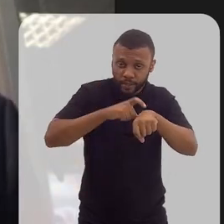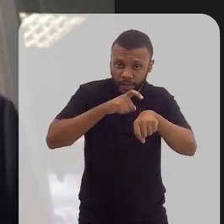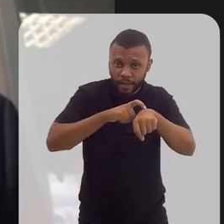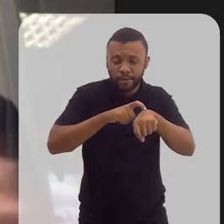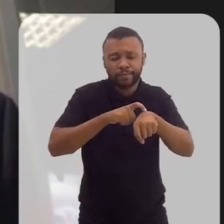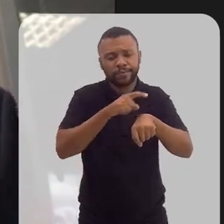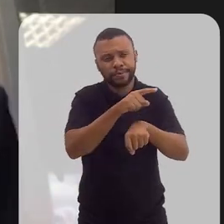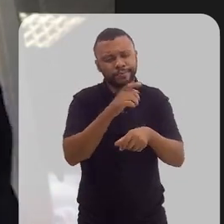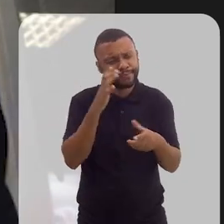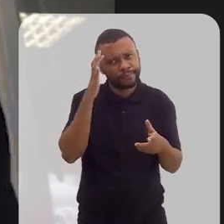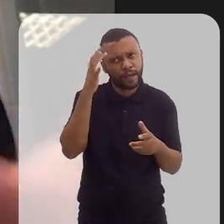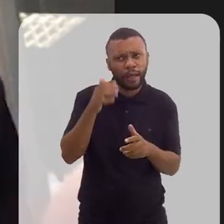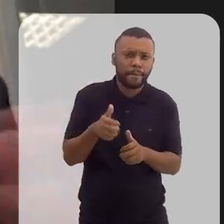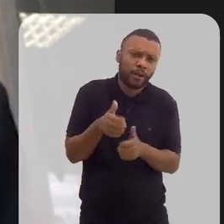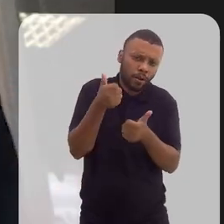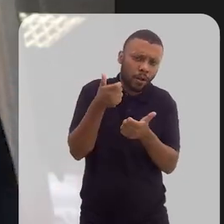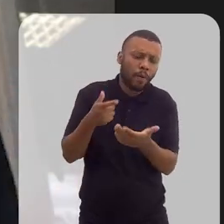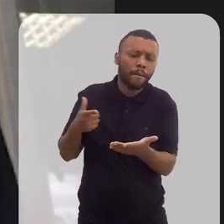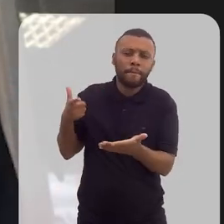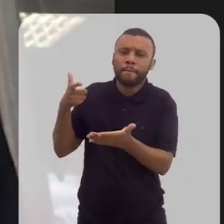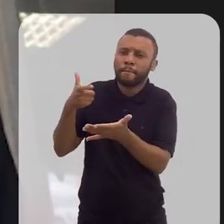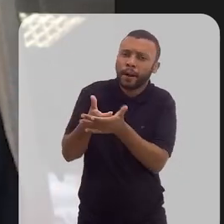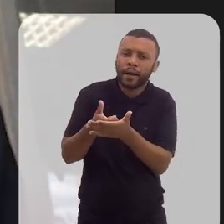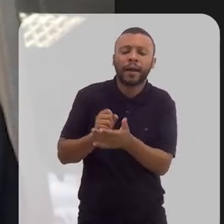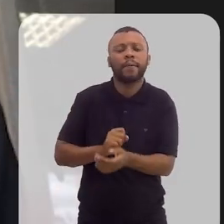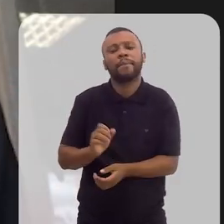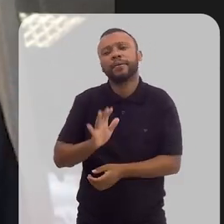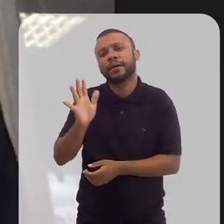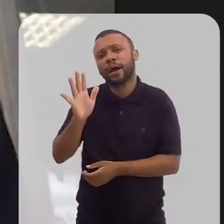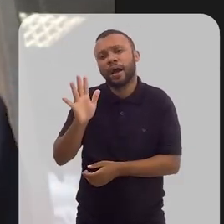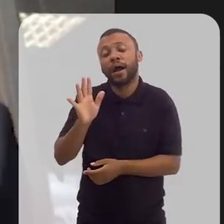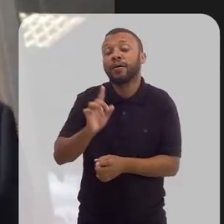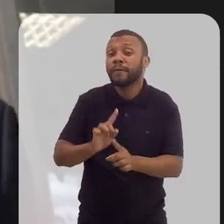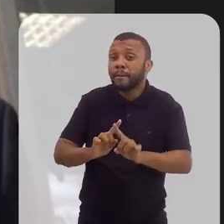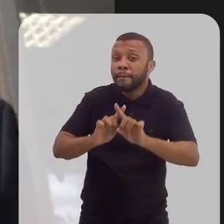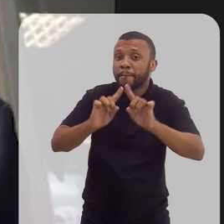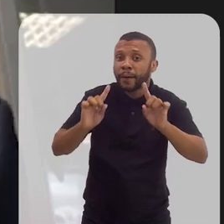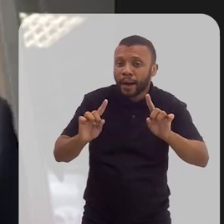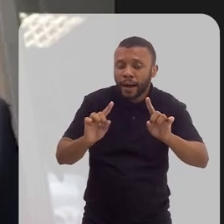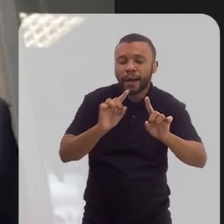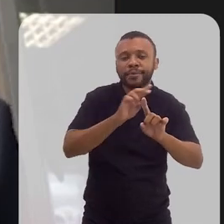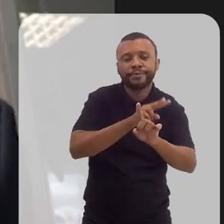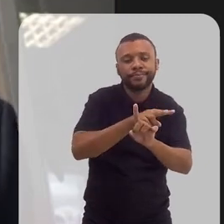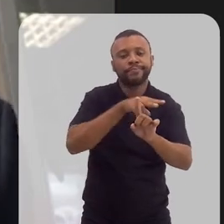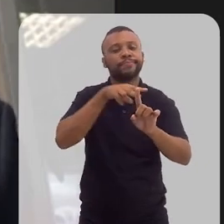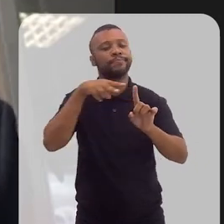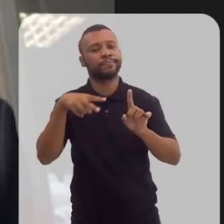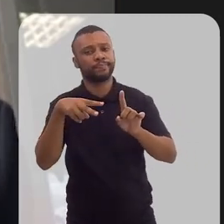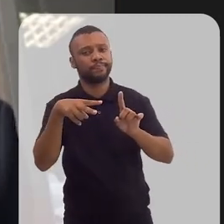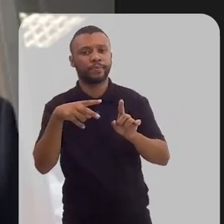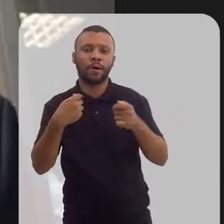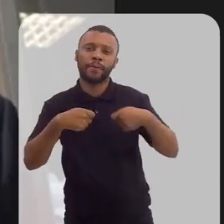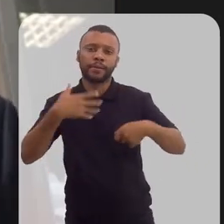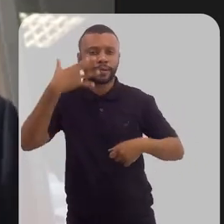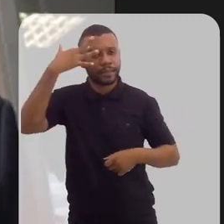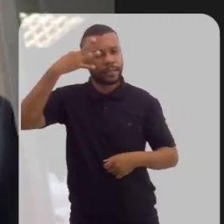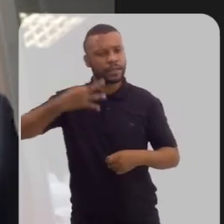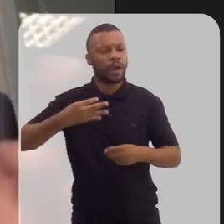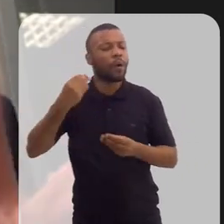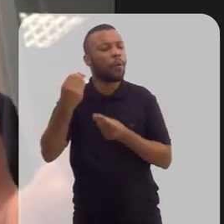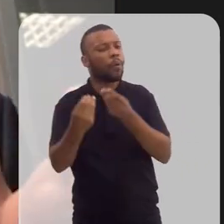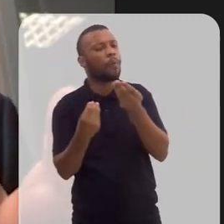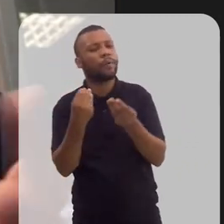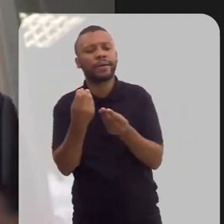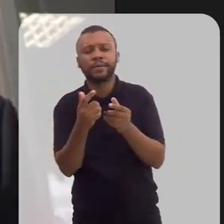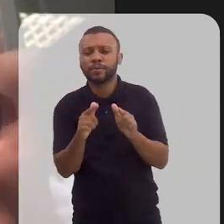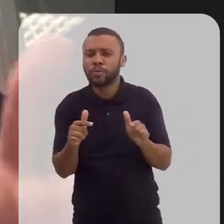naturalmente, você vai responder, não, eu prefiro pagar mais caro, por outro lado, a gente tem que entender como é que